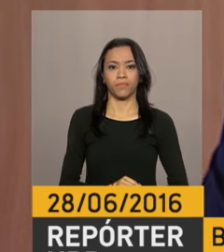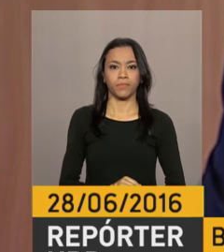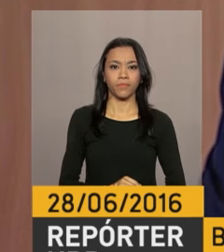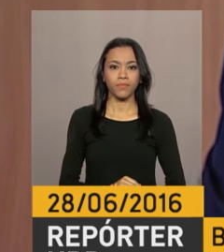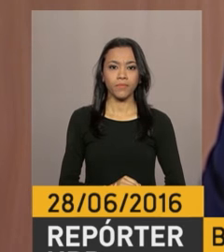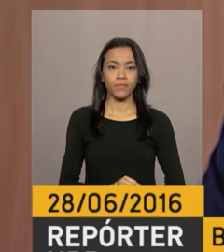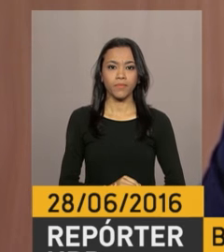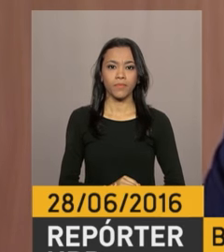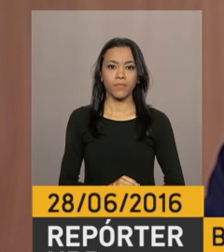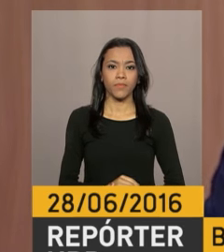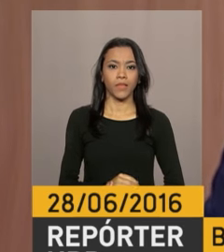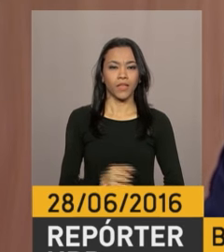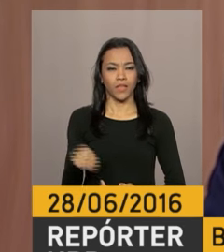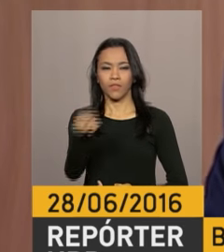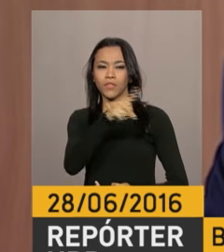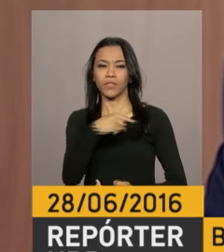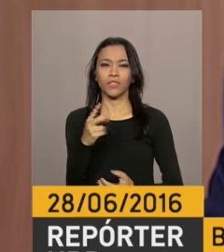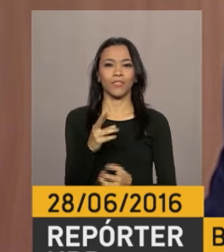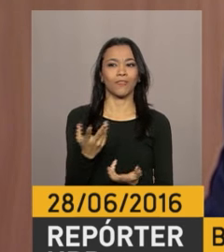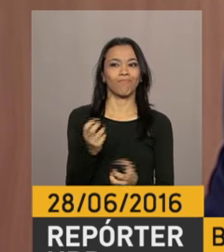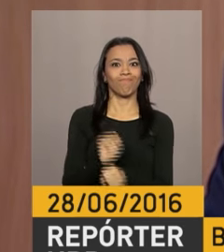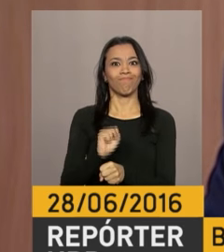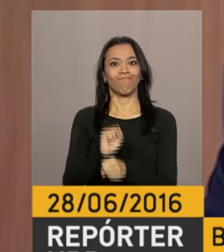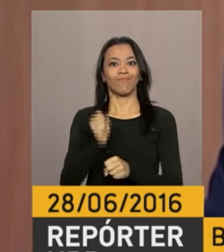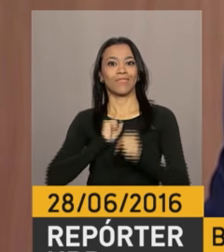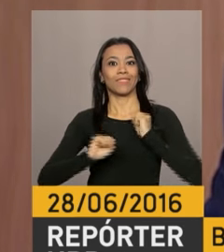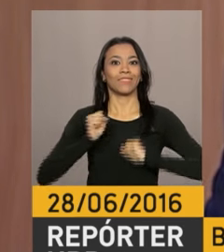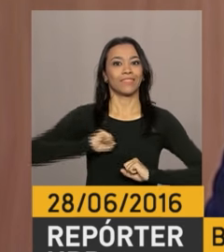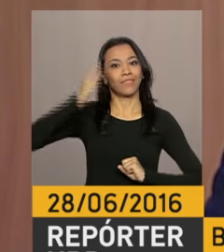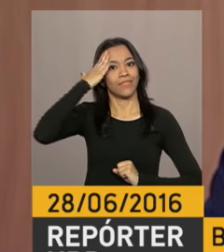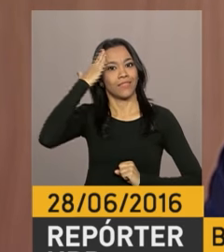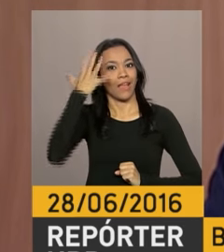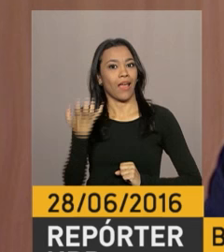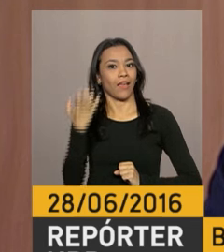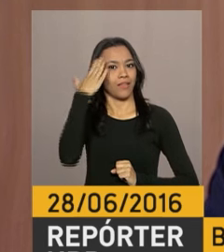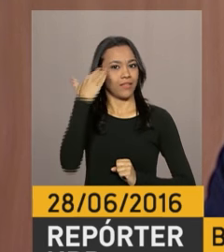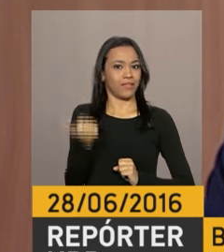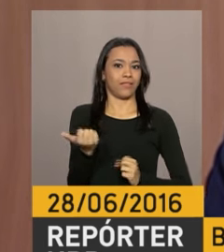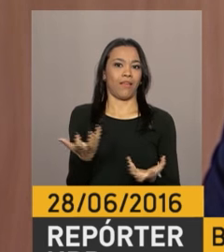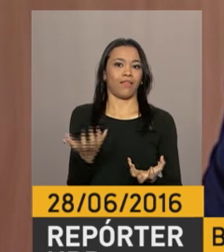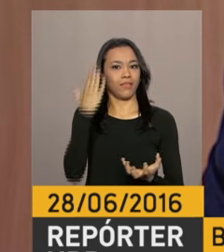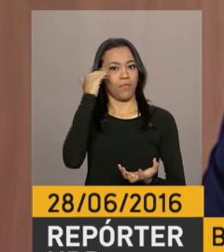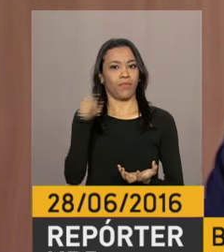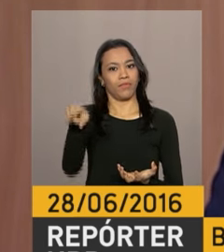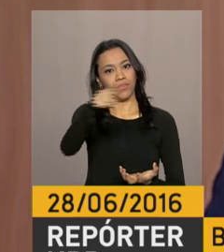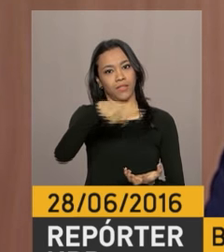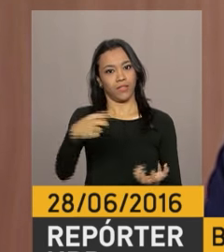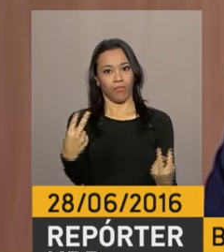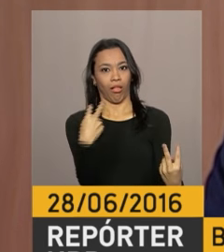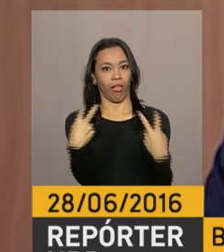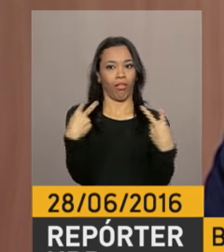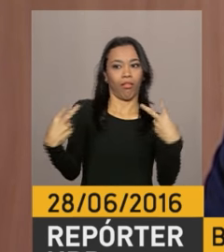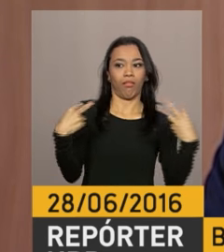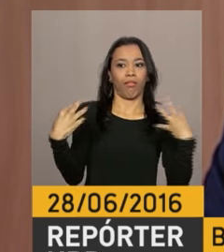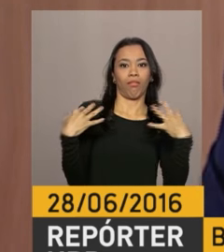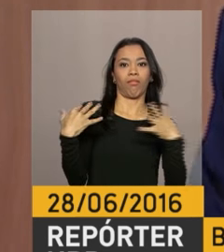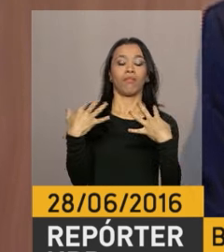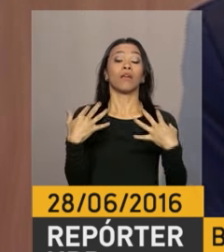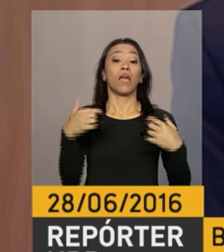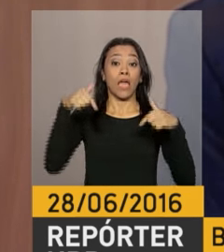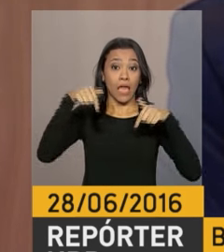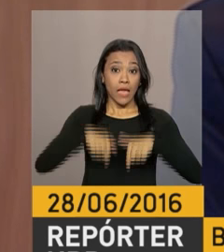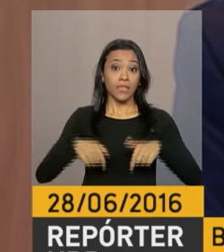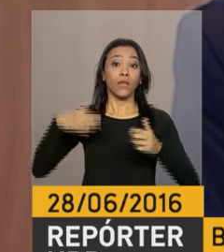que imagino estão todos esperando, queria aproveitar aqui para dizer que esse aqui é o